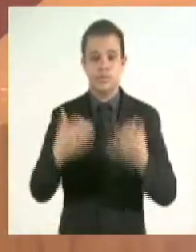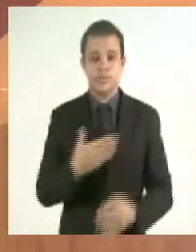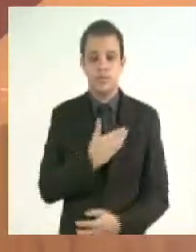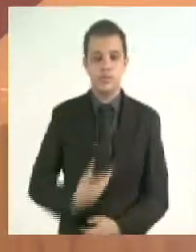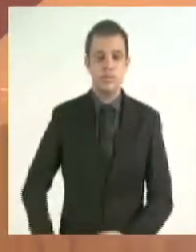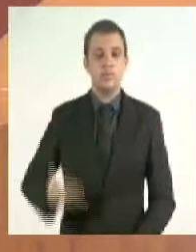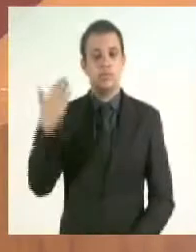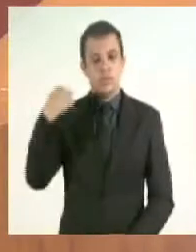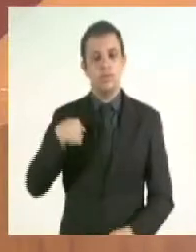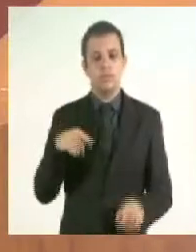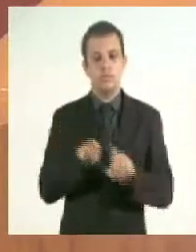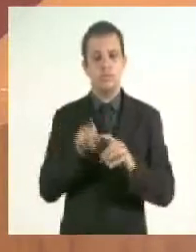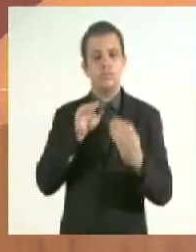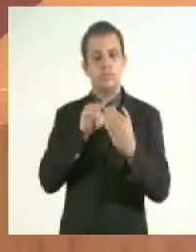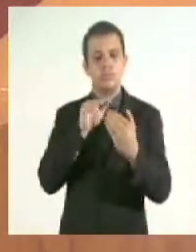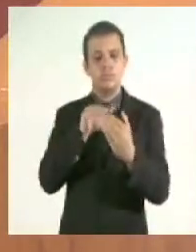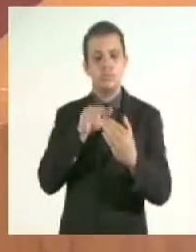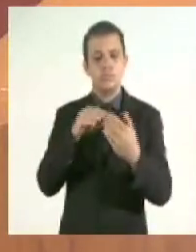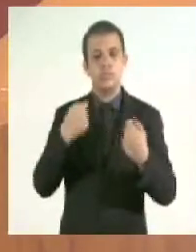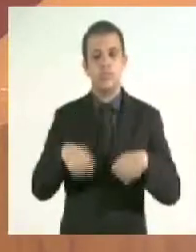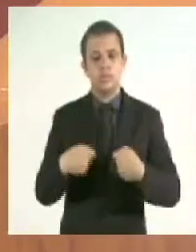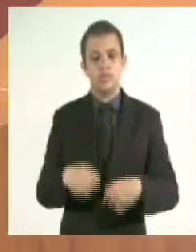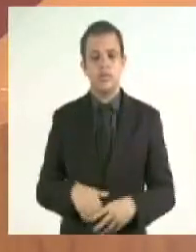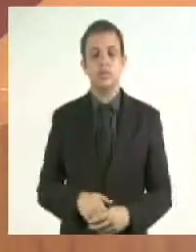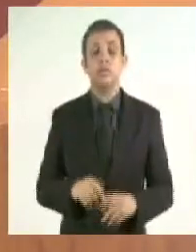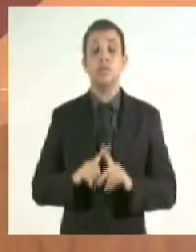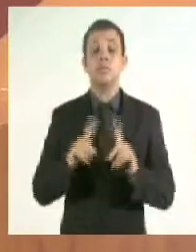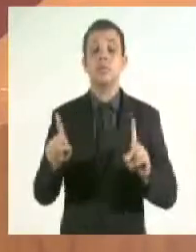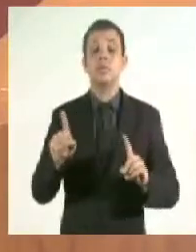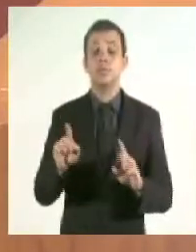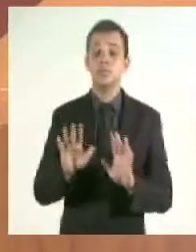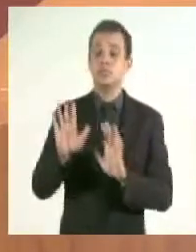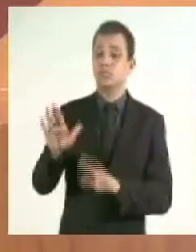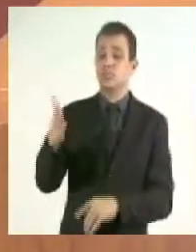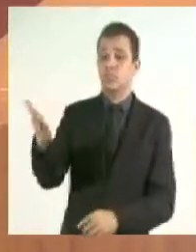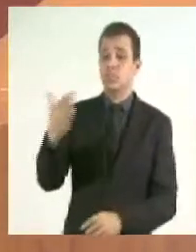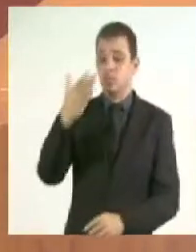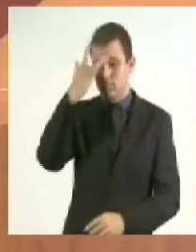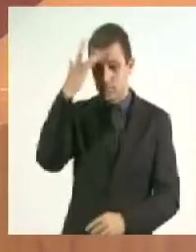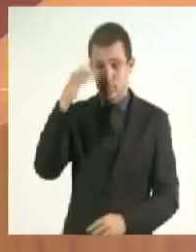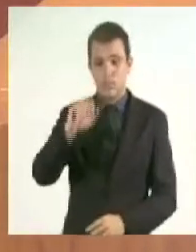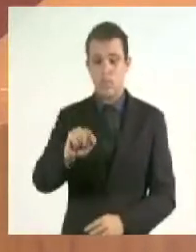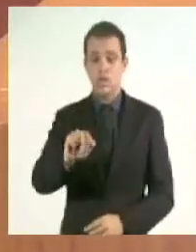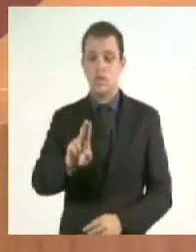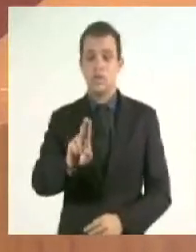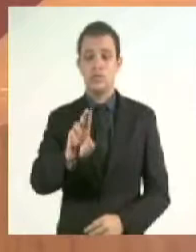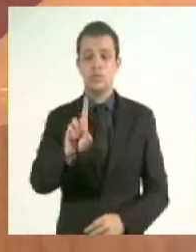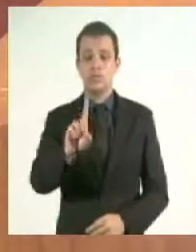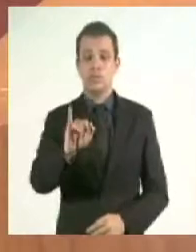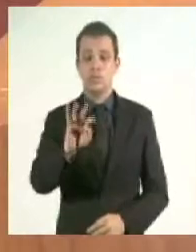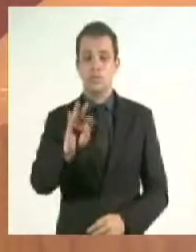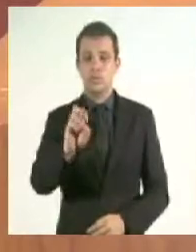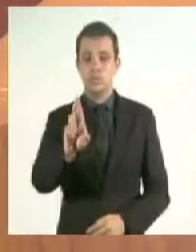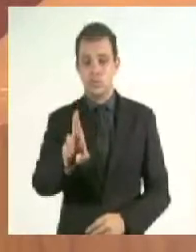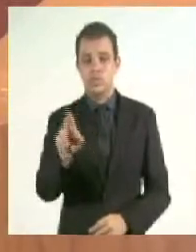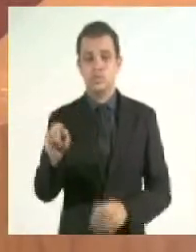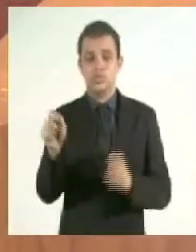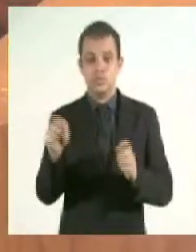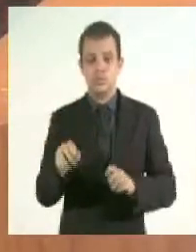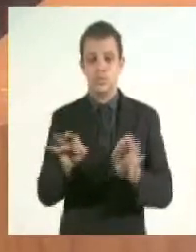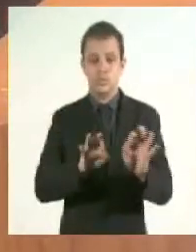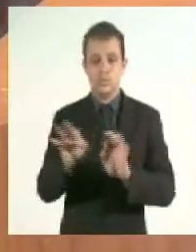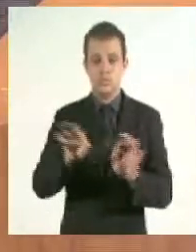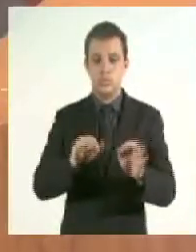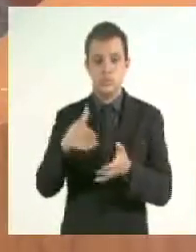precise, mas deixe isso para os auditores que já estão aparelhando as secretarias para fazer auditorias, porque claro